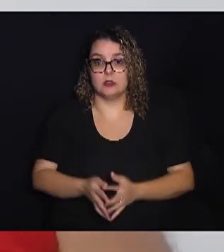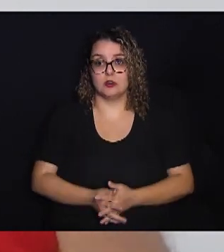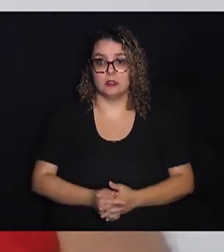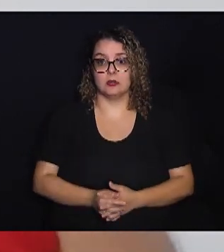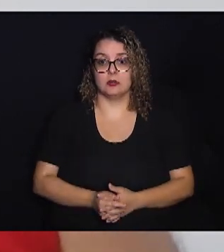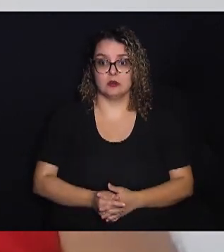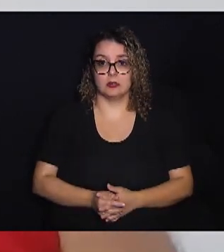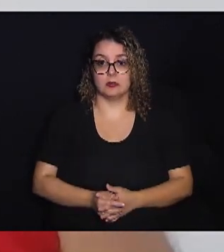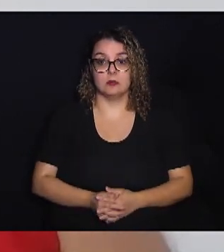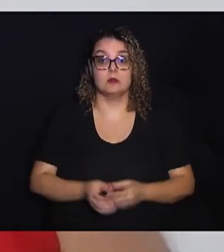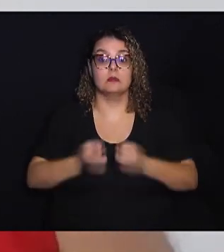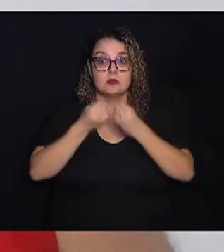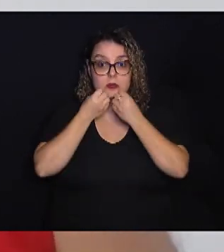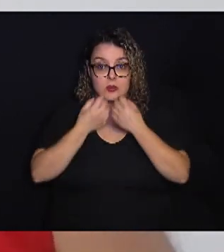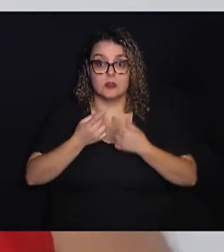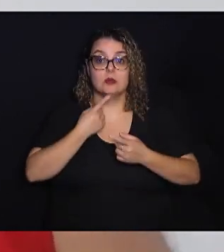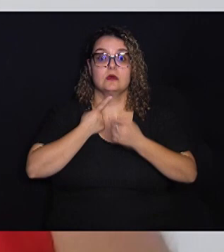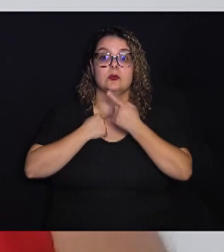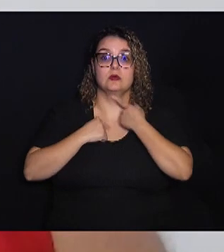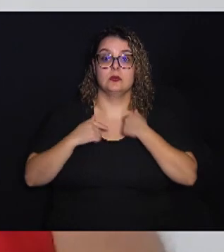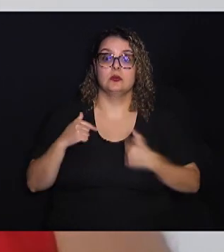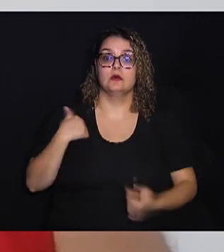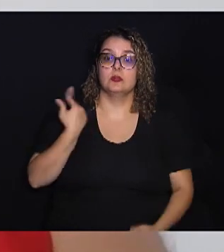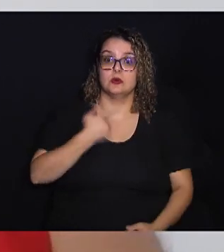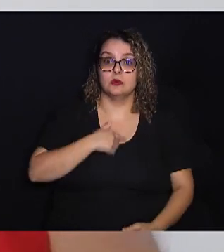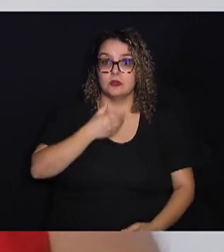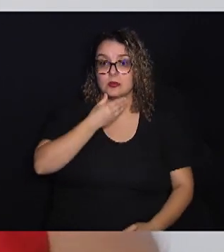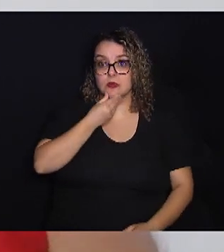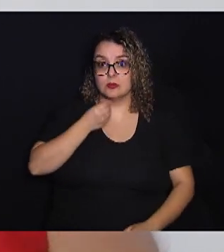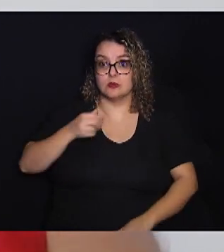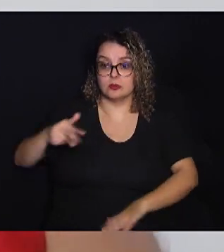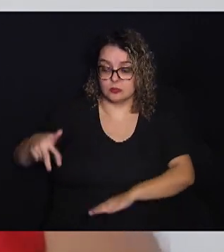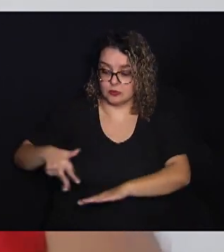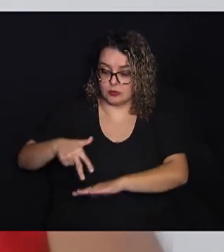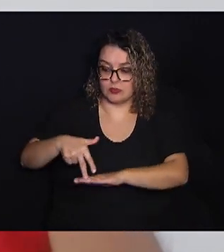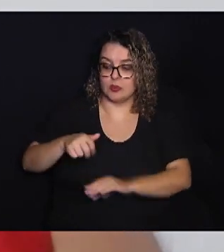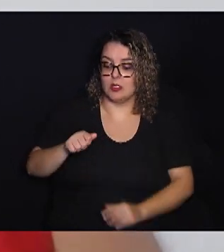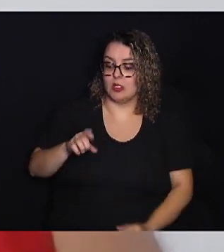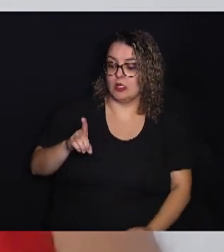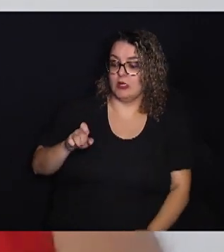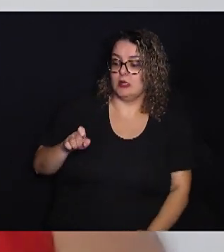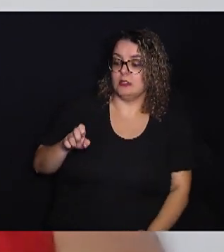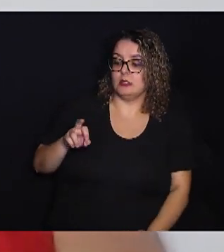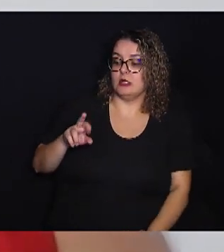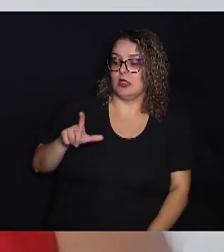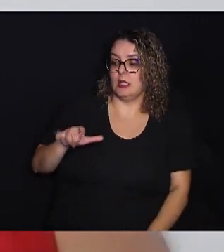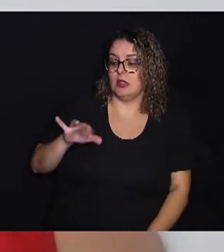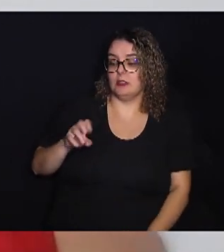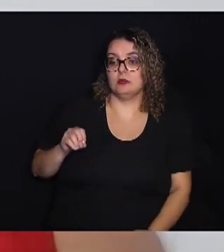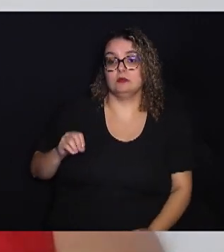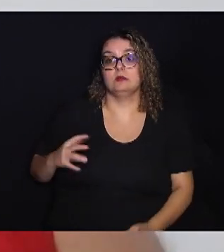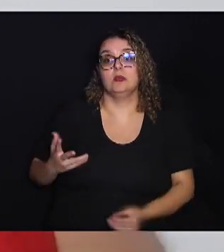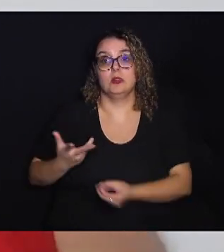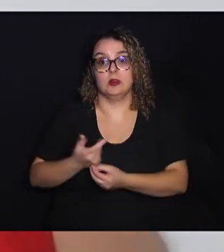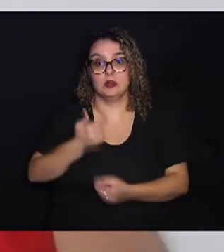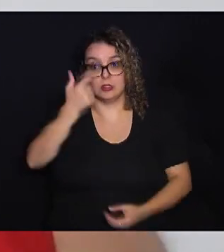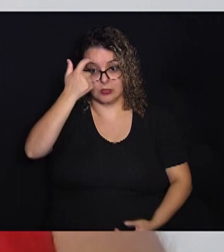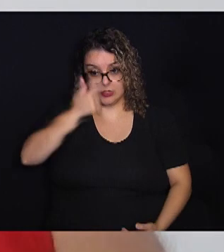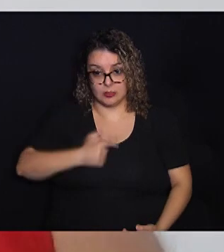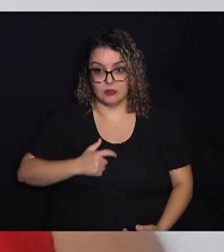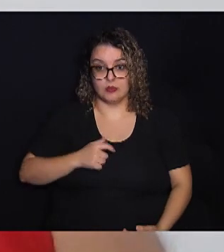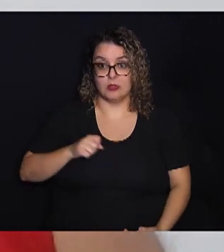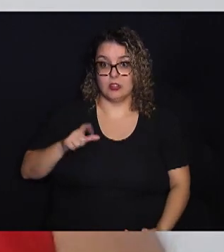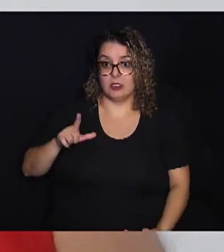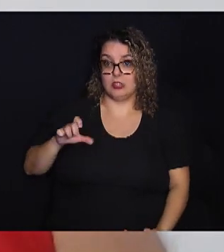pela boa vontade do nosso artista Adélio Sarro. Eu sou o